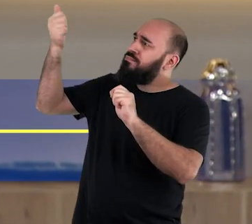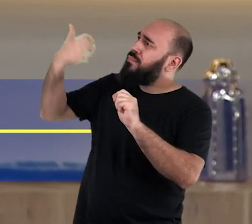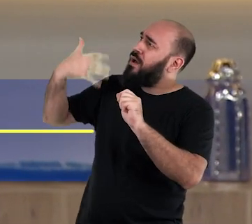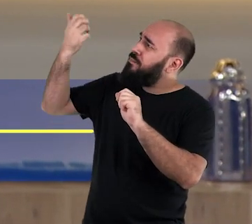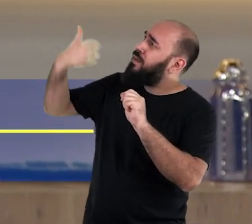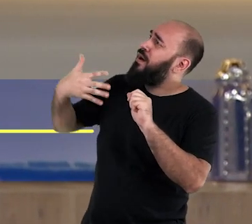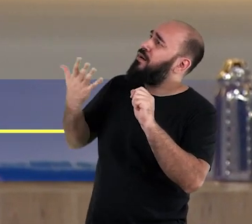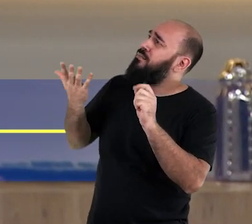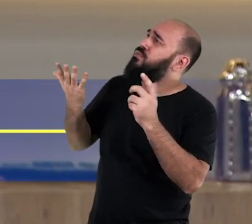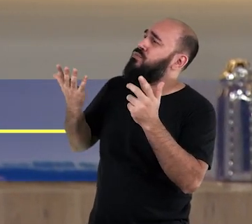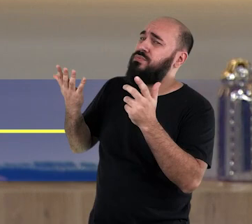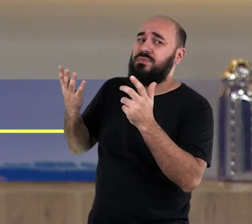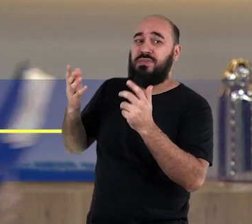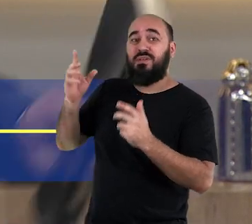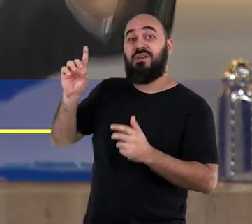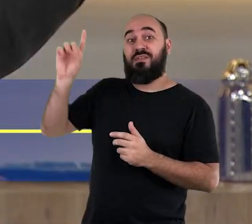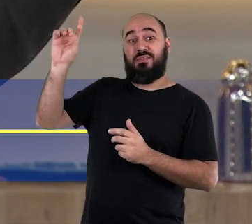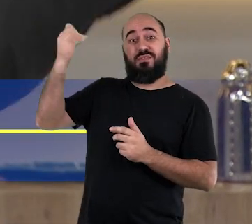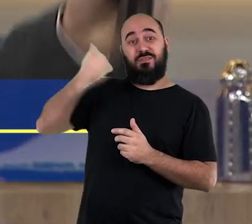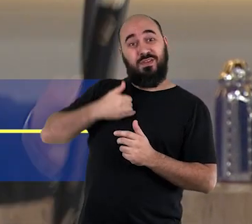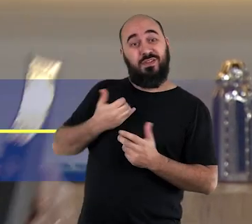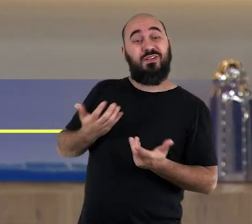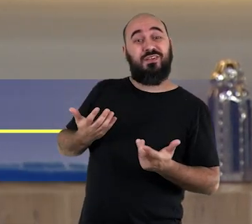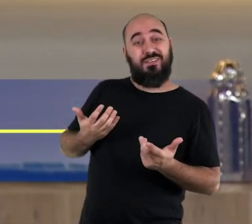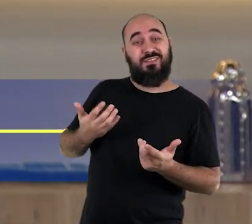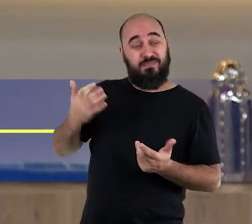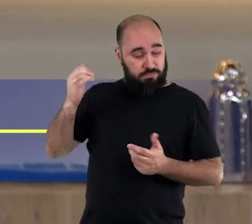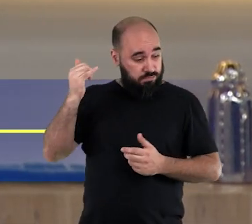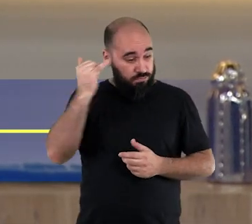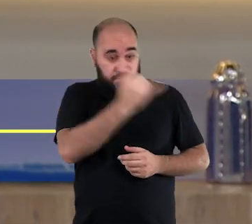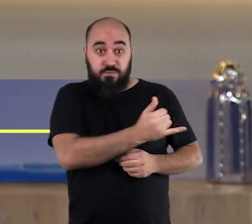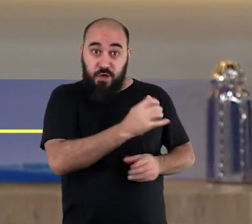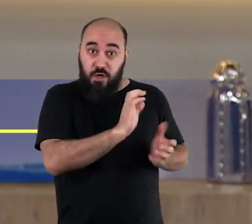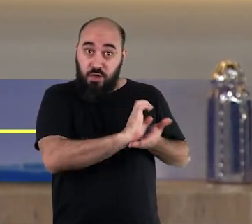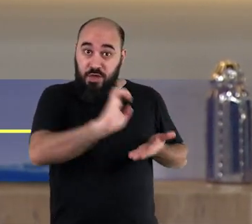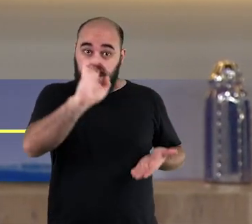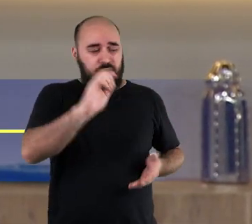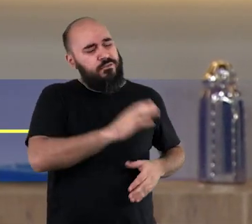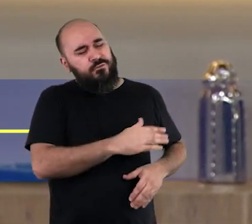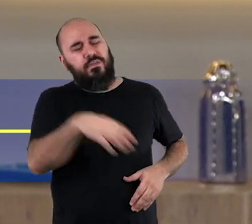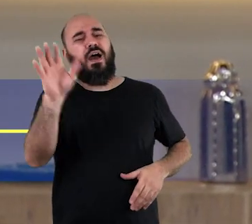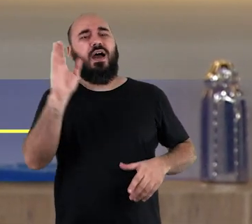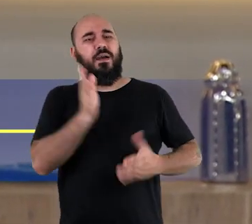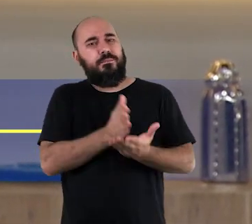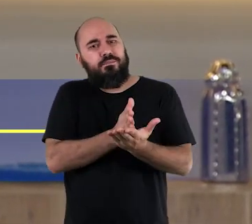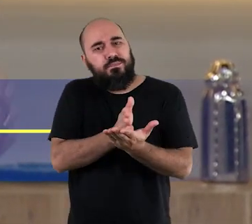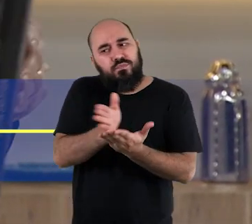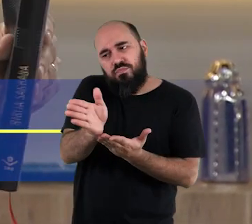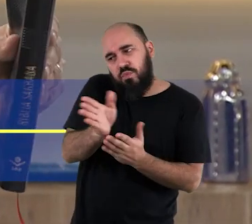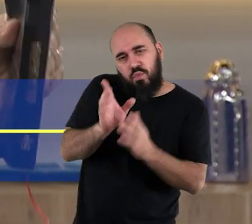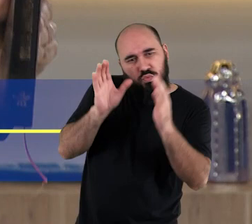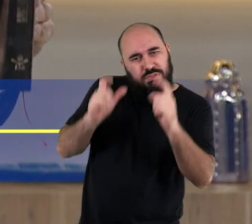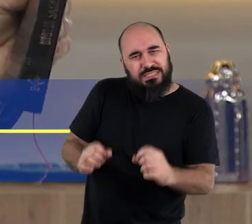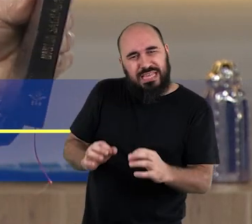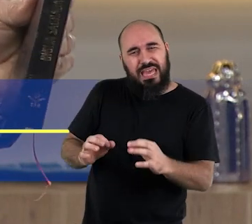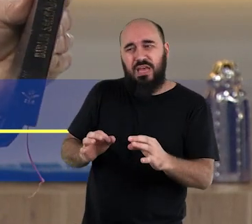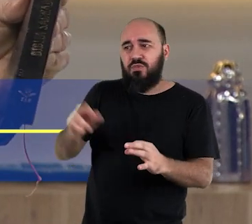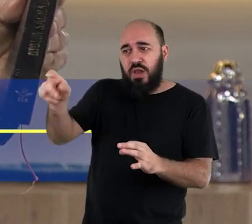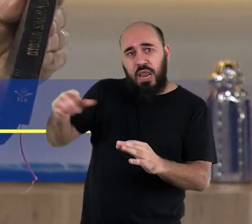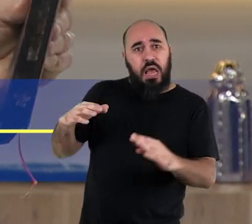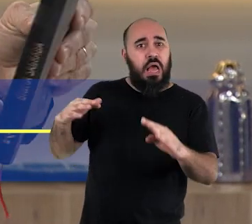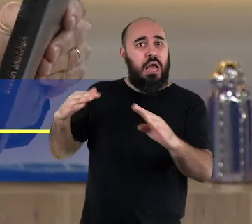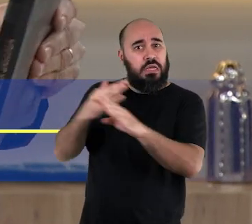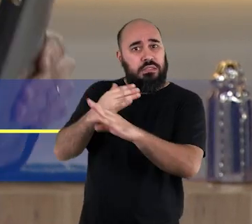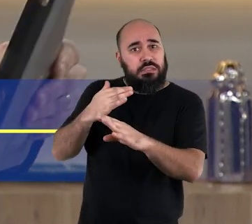ao seu caminho. Vá cumprir o seu ministério. Inclusive, Deus disse assim, chame